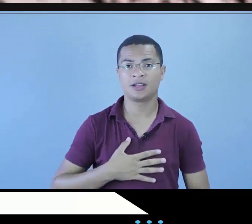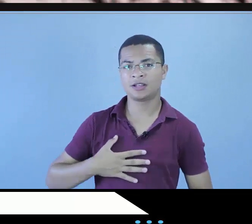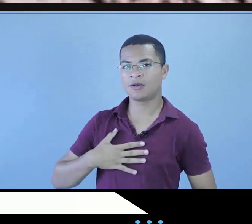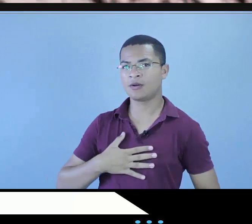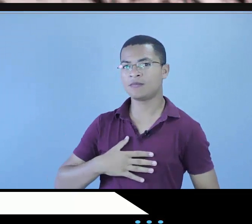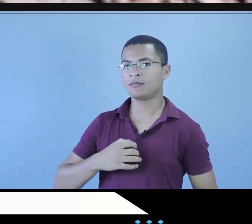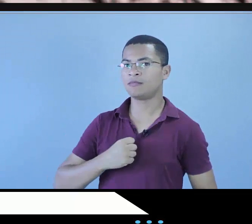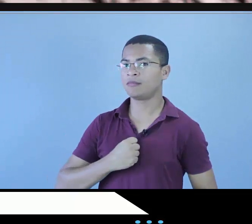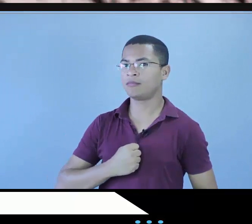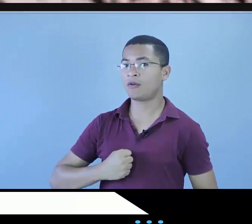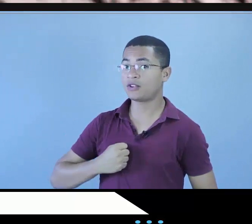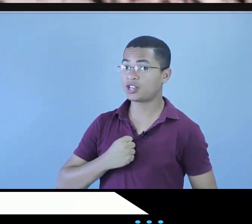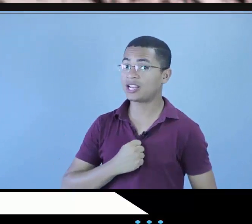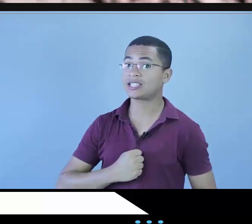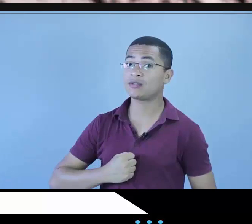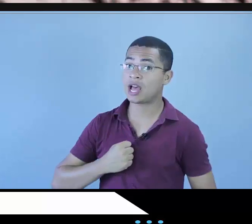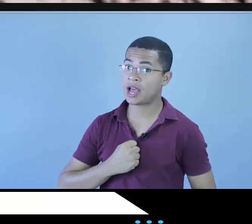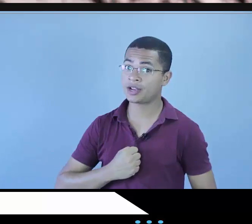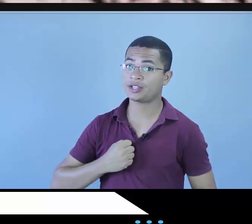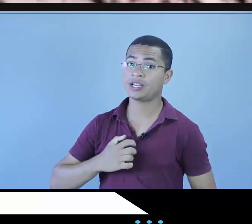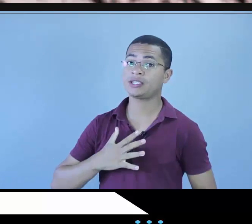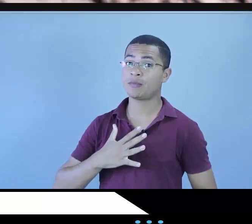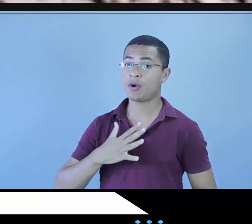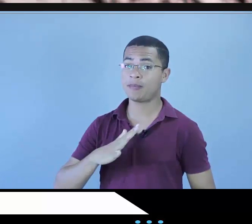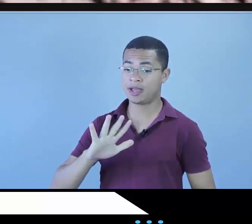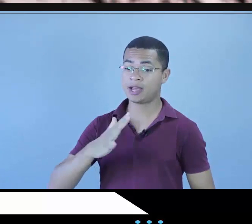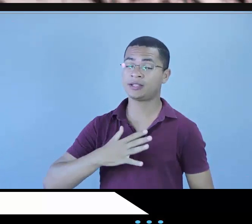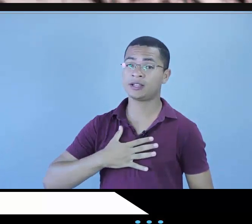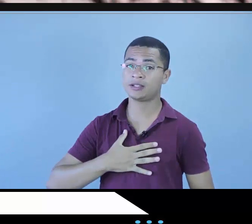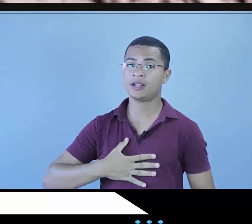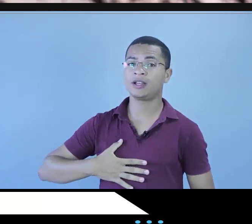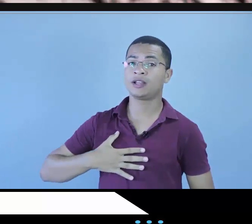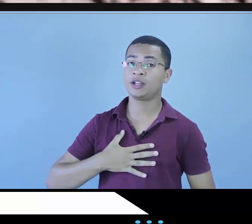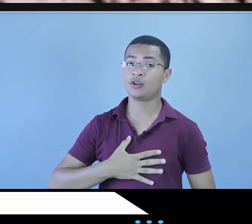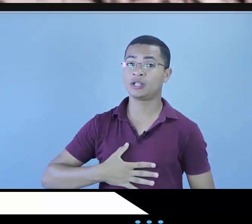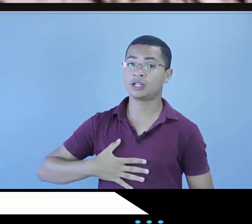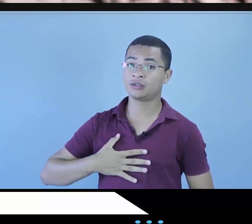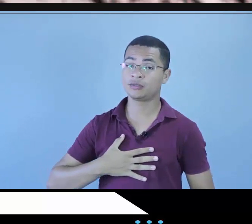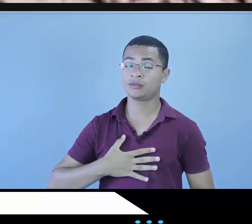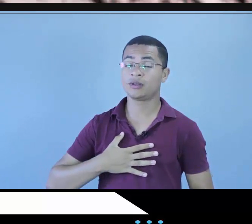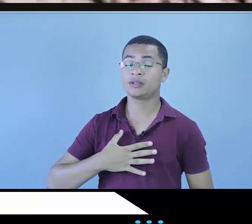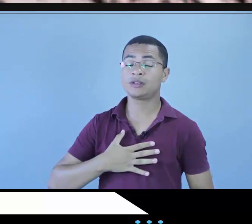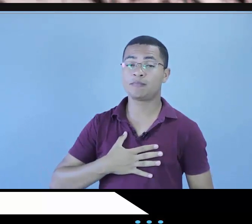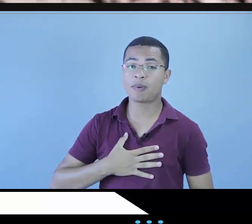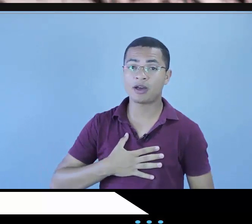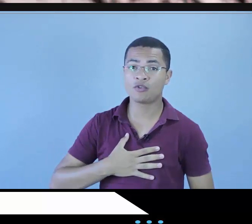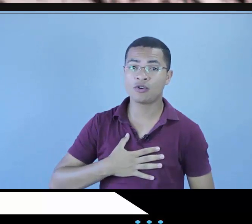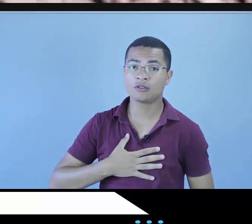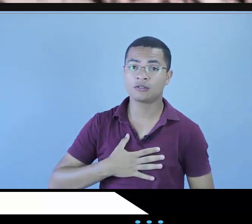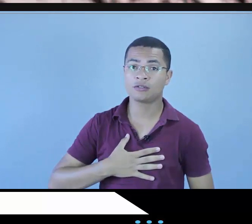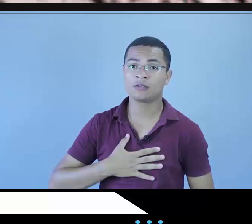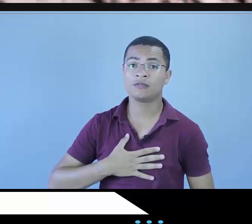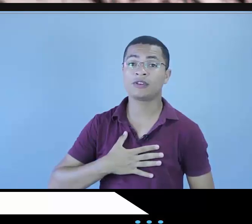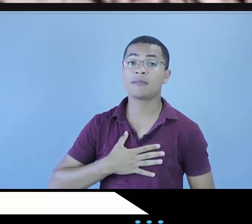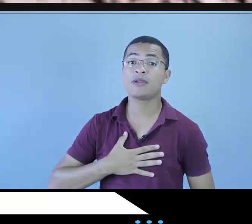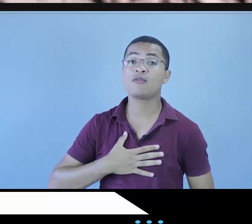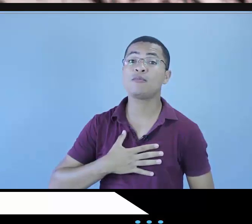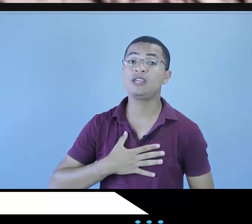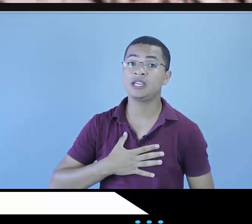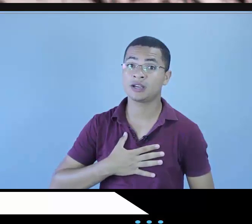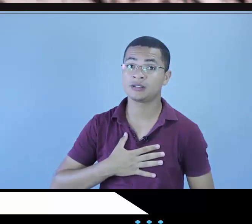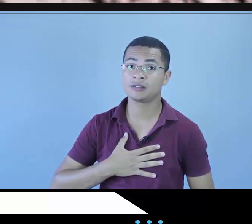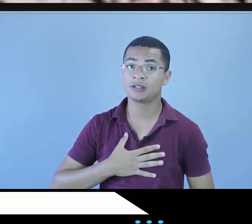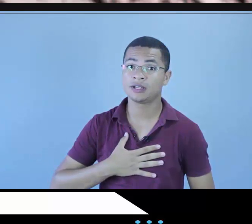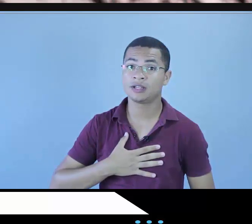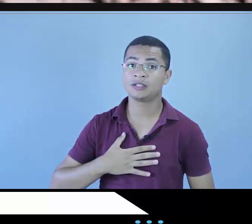Gostar. Ó, mão fechada é saudade, tem que ser a mão aberta e rodando. Se parou, vira meu